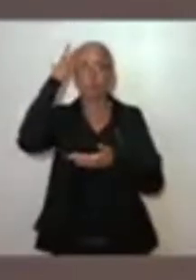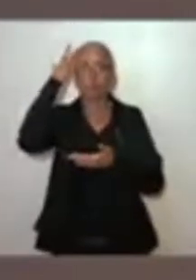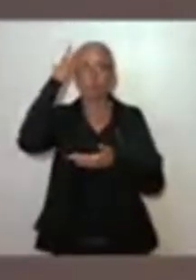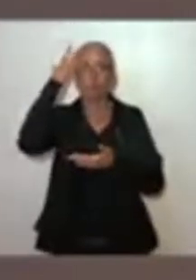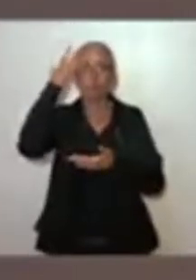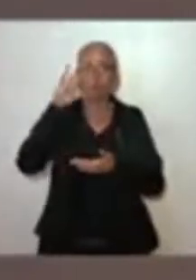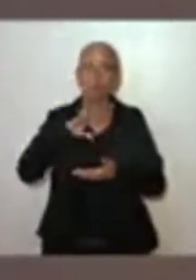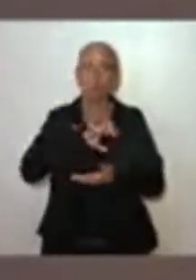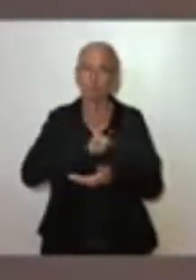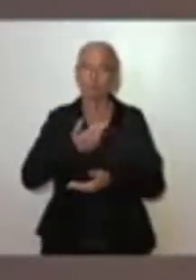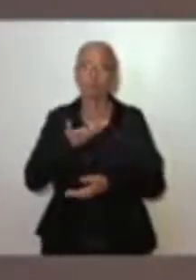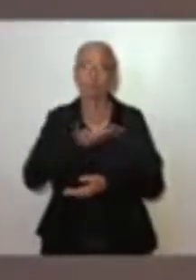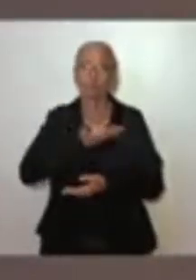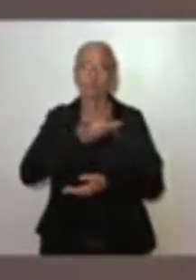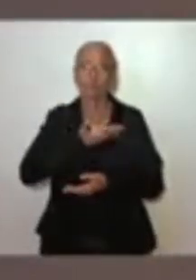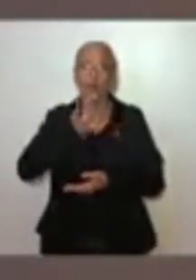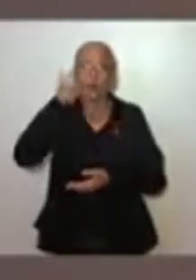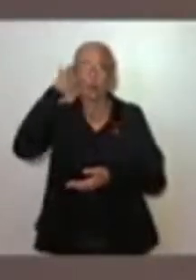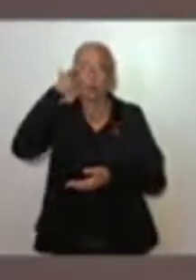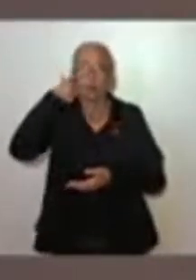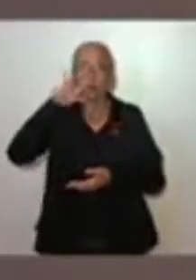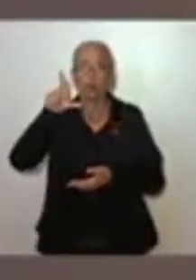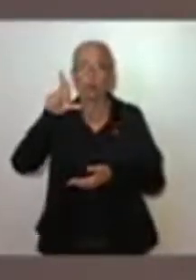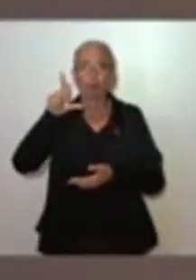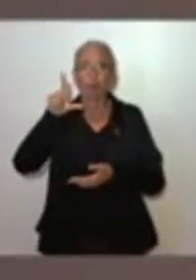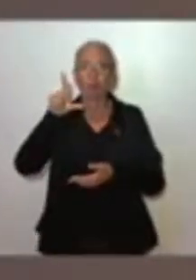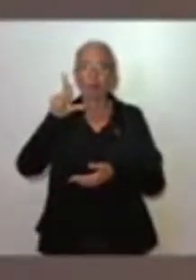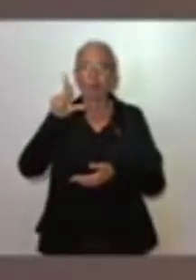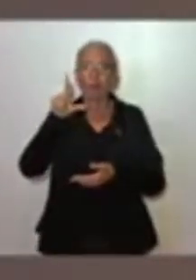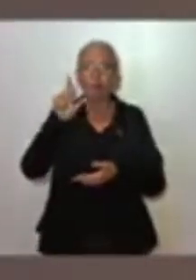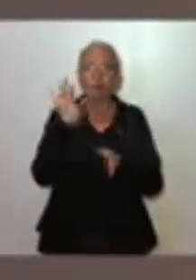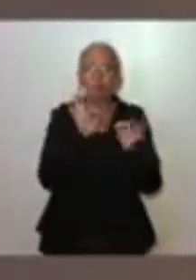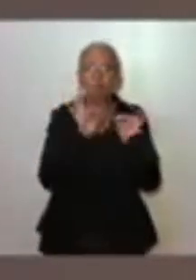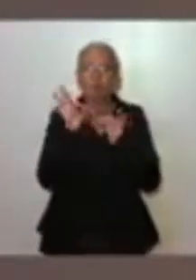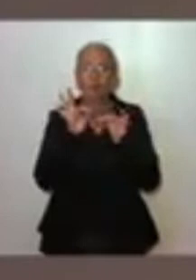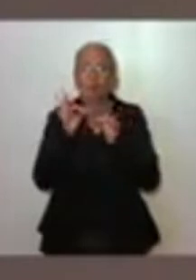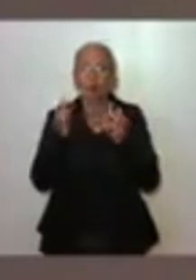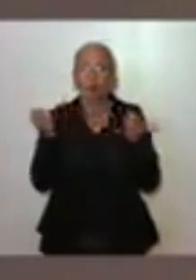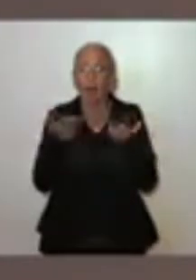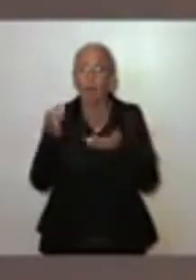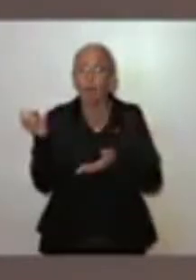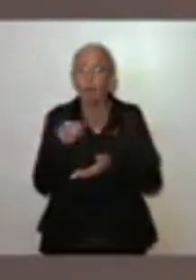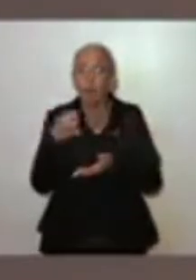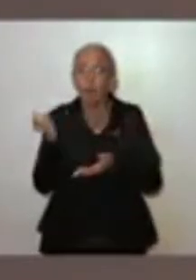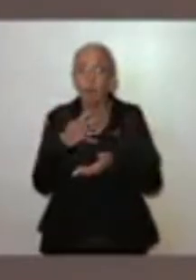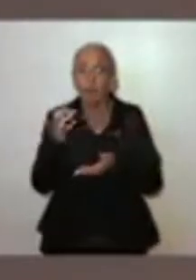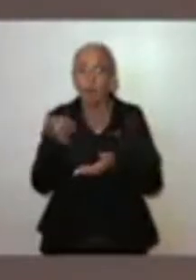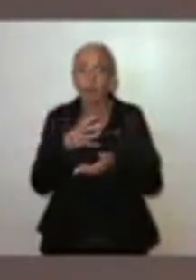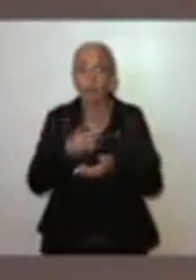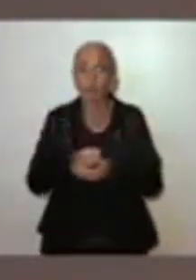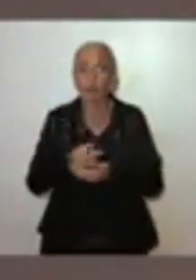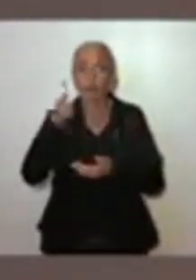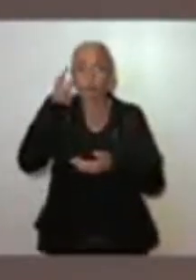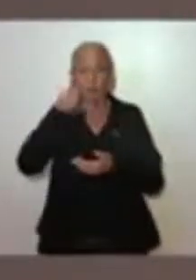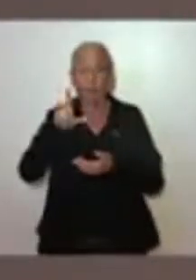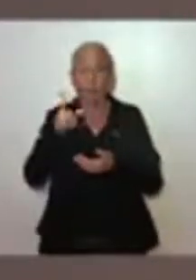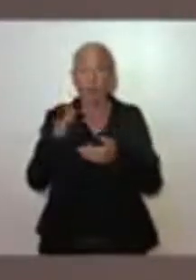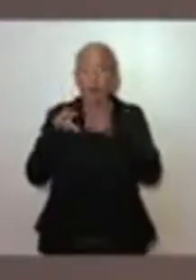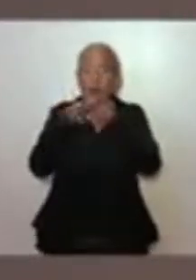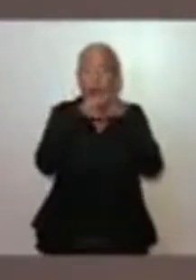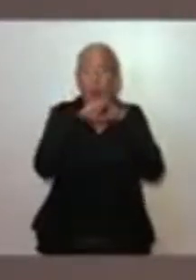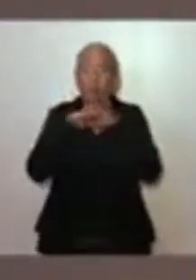amigos é uma conquista civilizatória relativamente recente e a